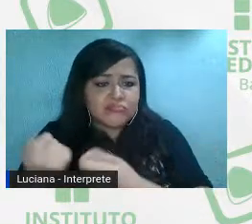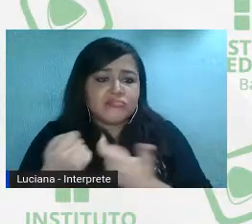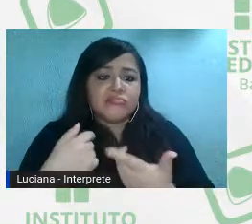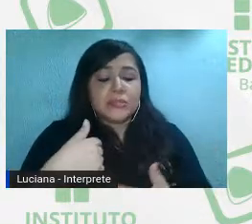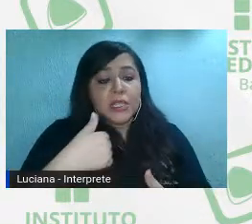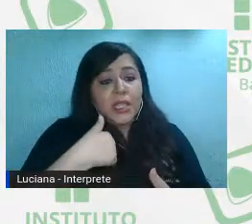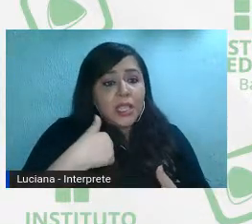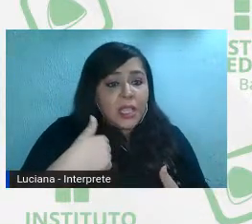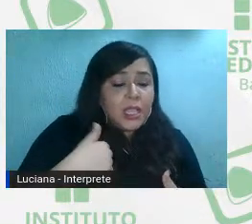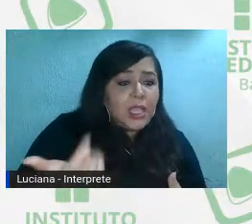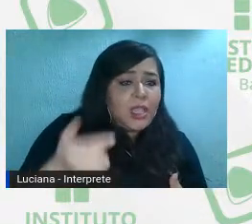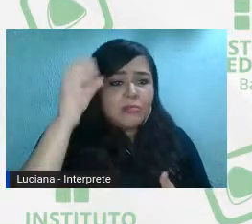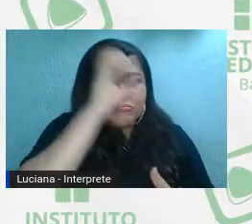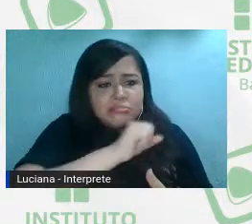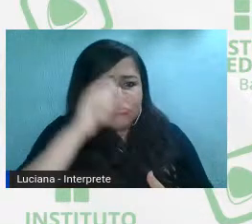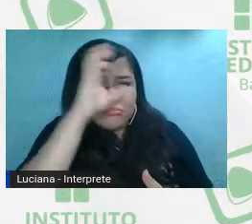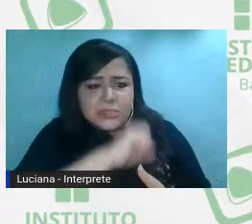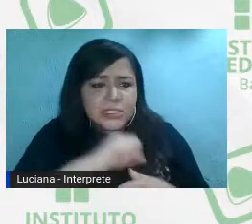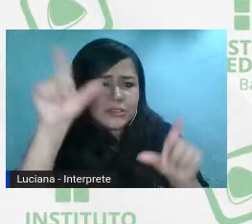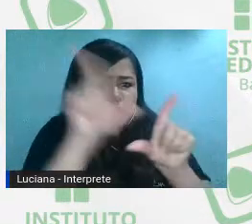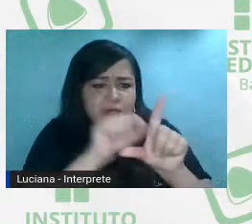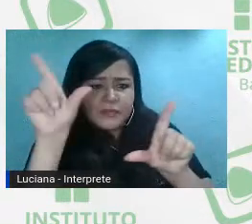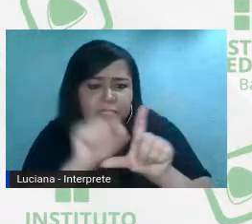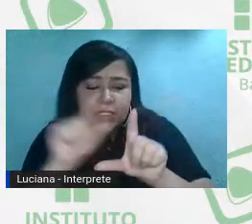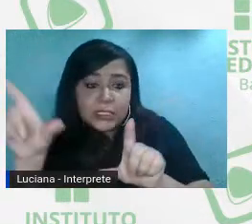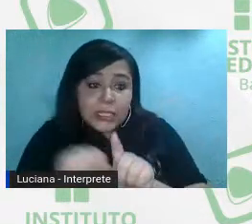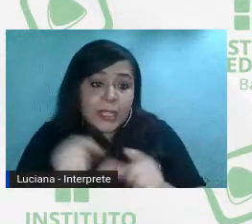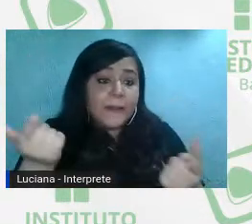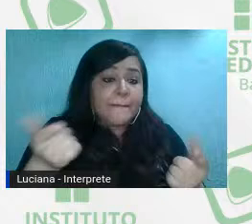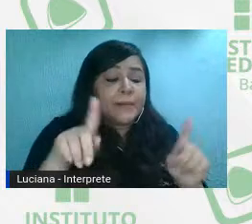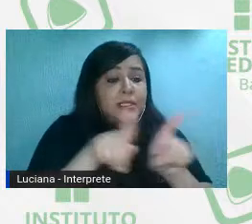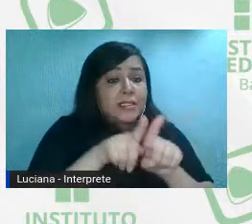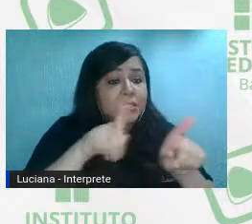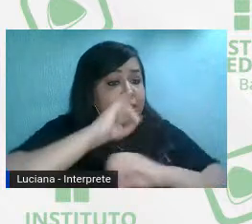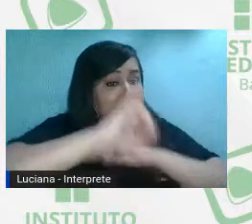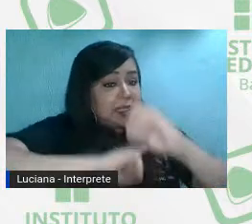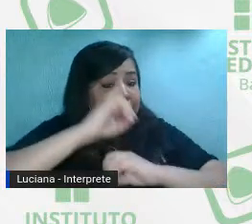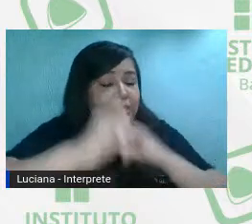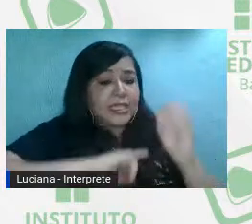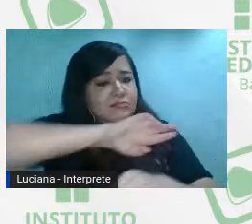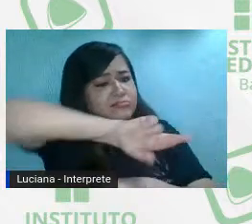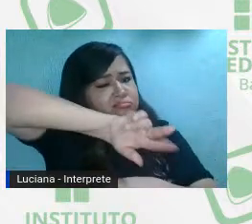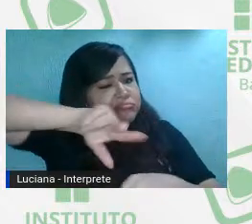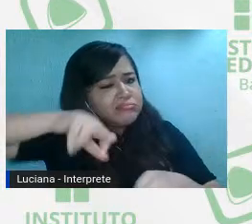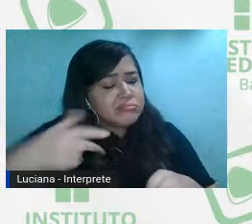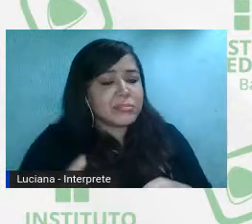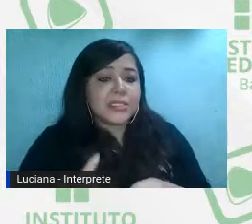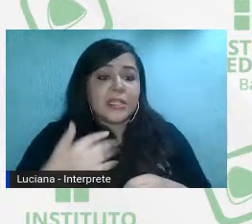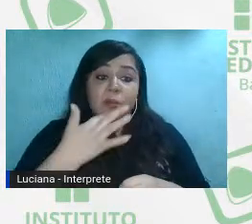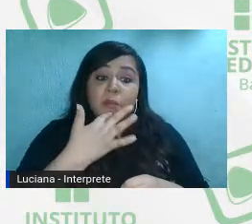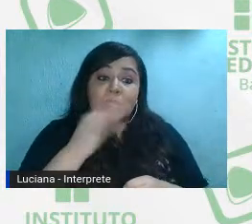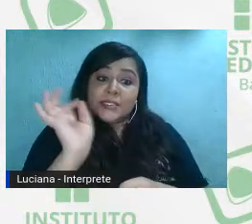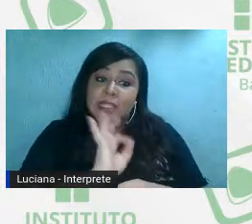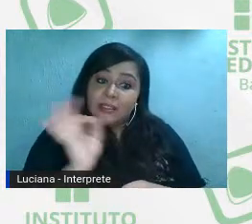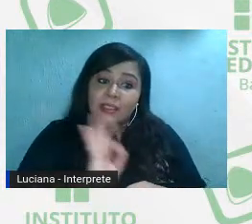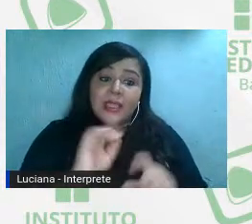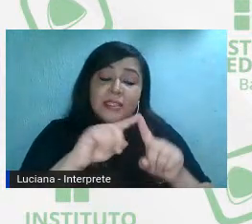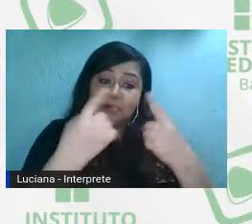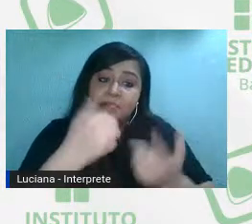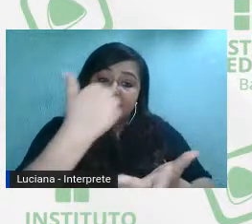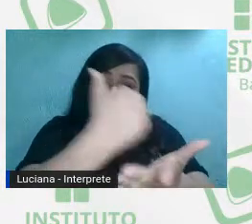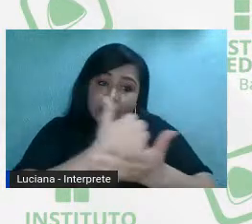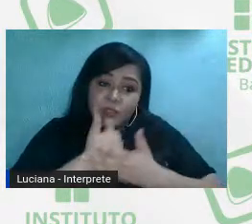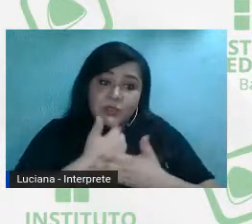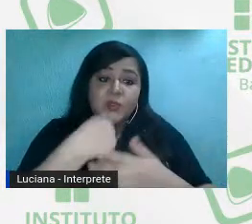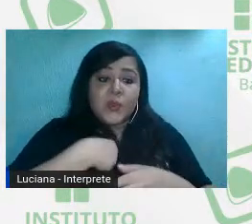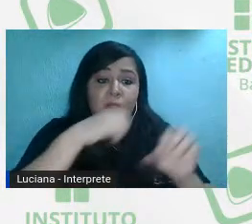uma variedade de ferramentas e plataformas virtuais que até então eu não conhecia e que contribui para o ensino de qualidade. Então,